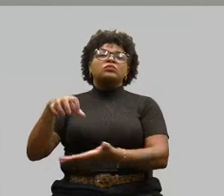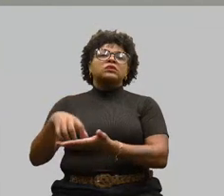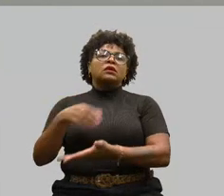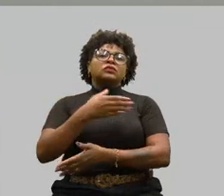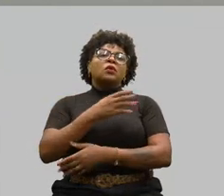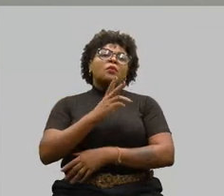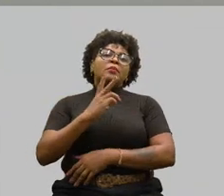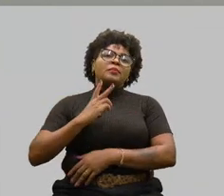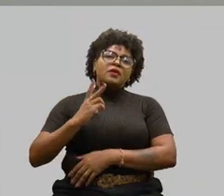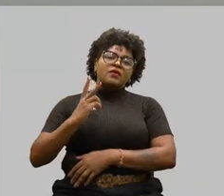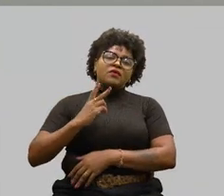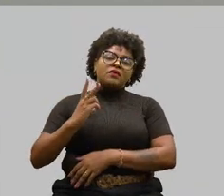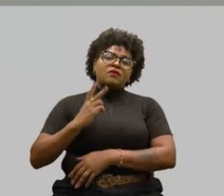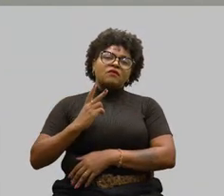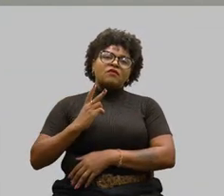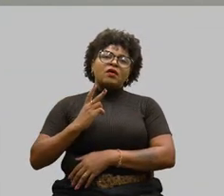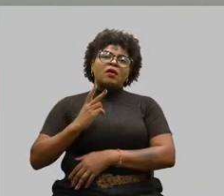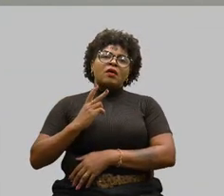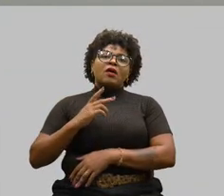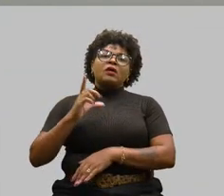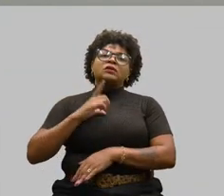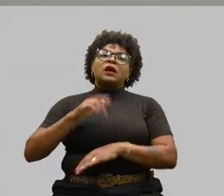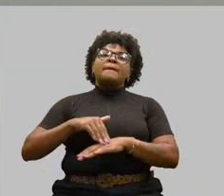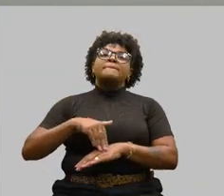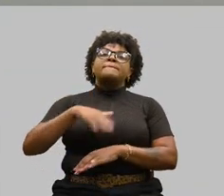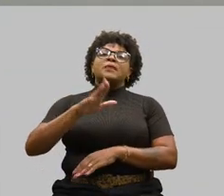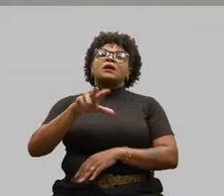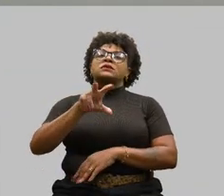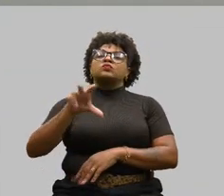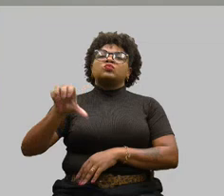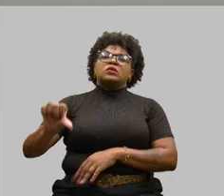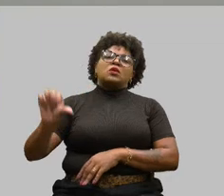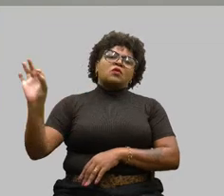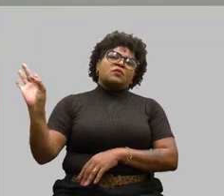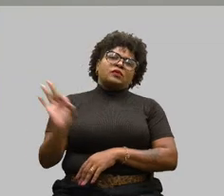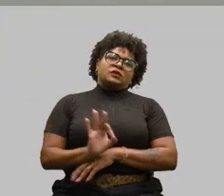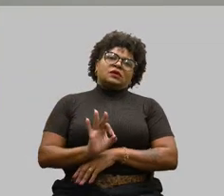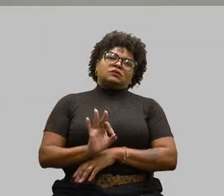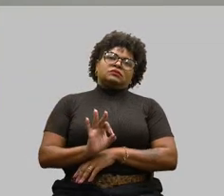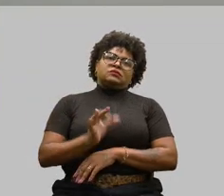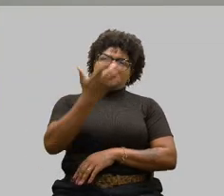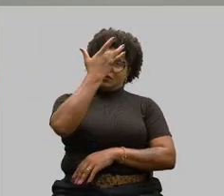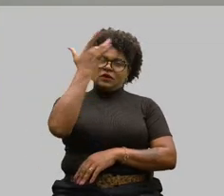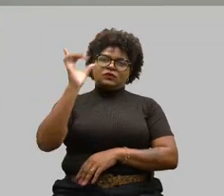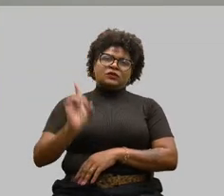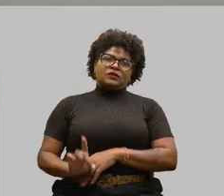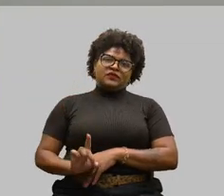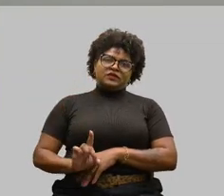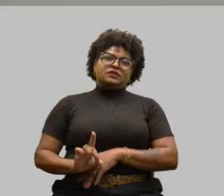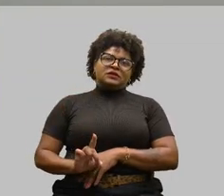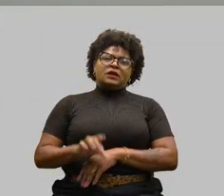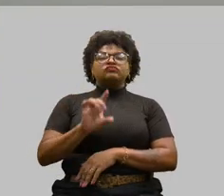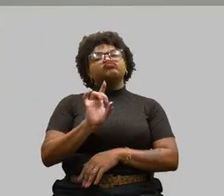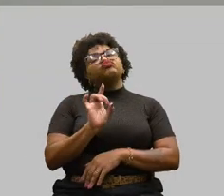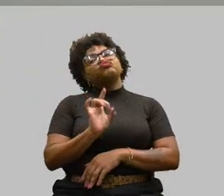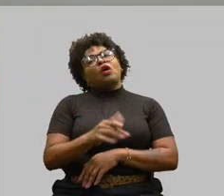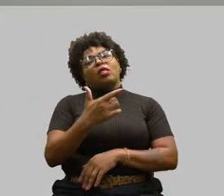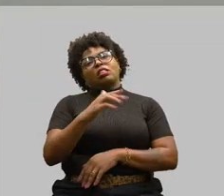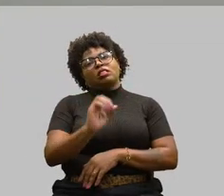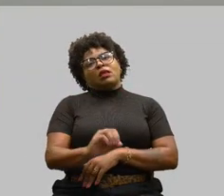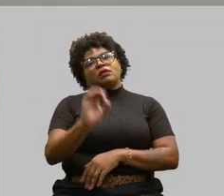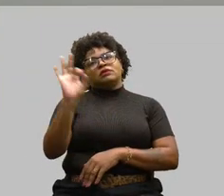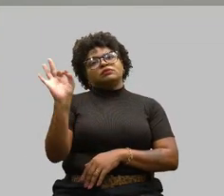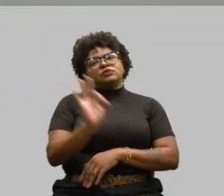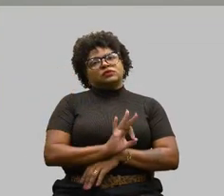no setor privado a ocupação É de 59% e as pessoas com deficiência apenas 10% e